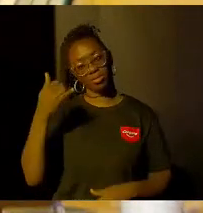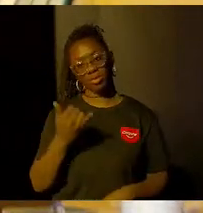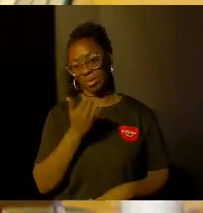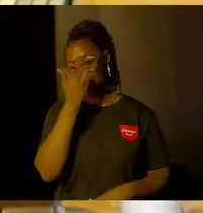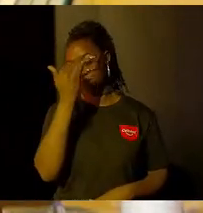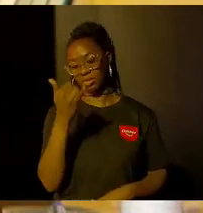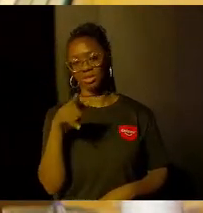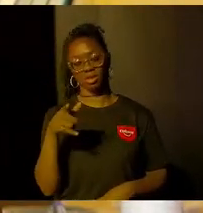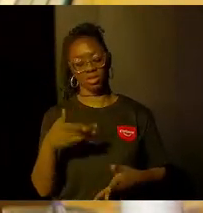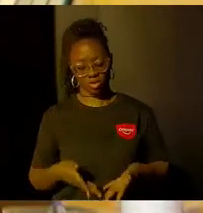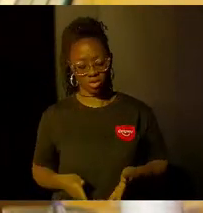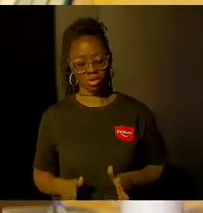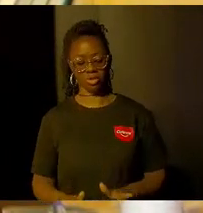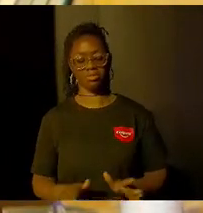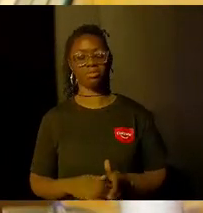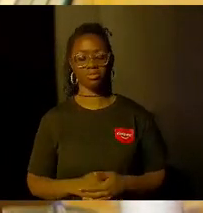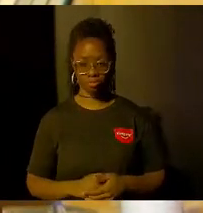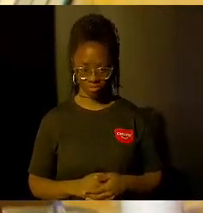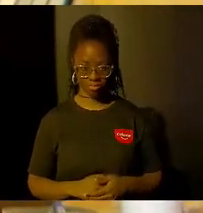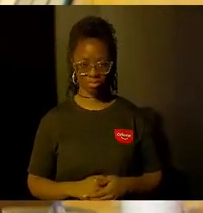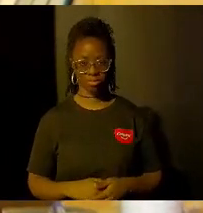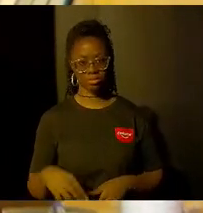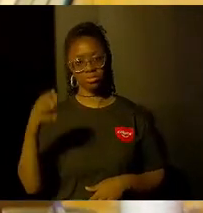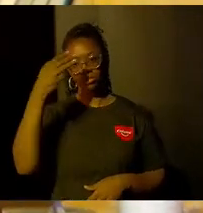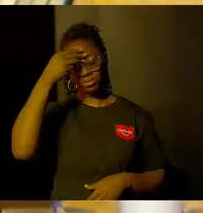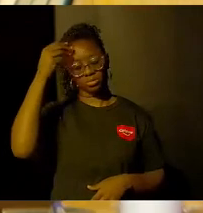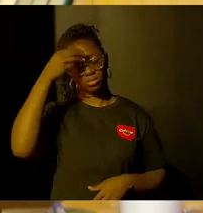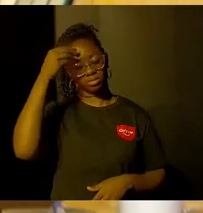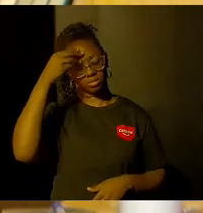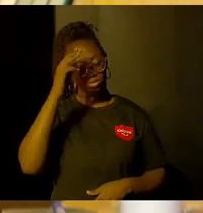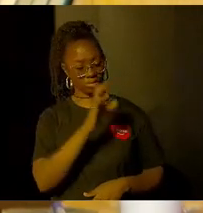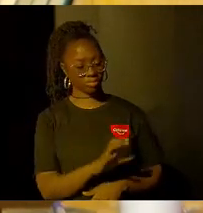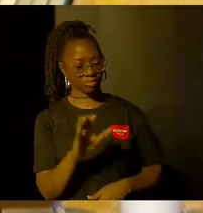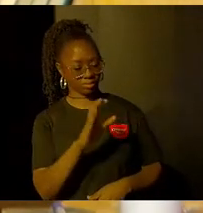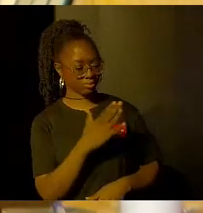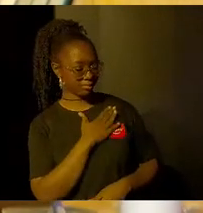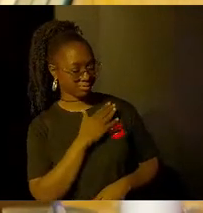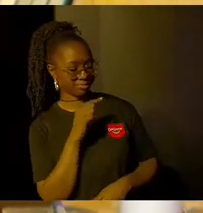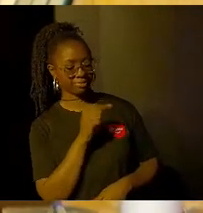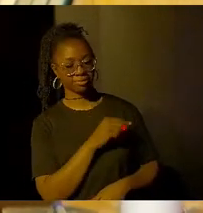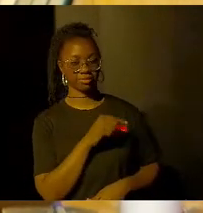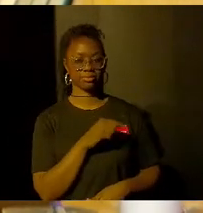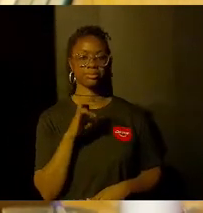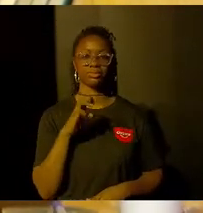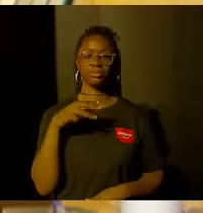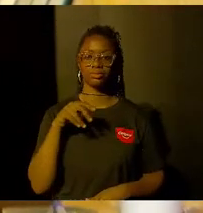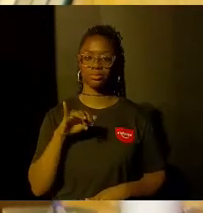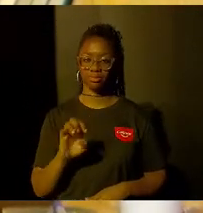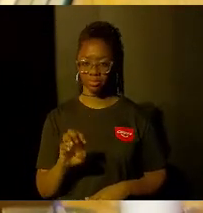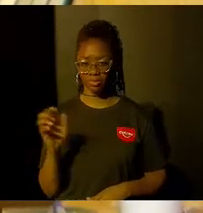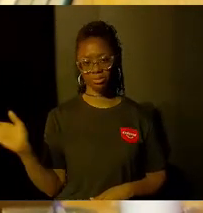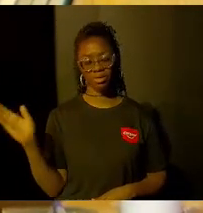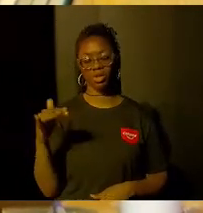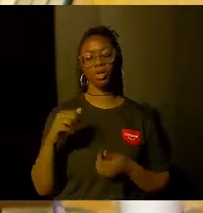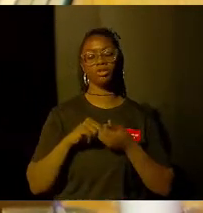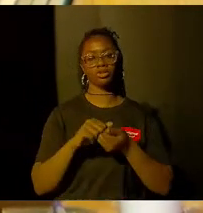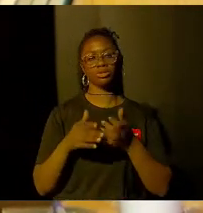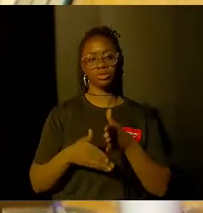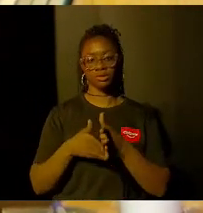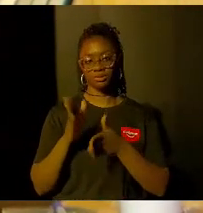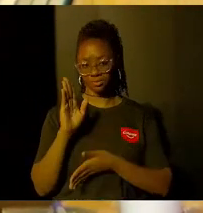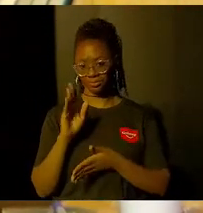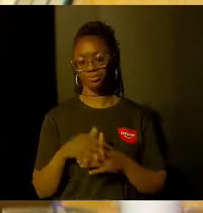no parto sobrinha de minha cunhada Lena Ema ele vier conosco para Jericoacoara